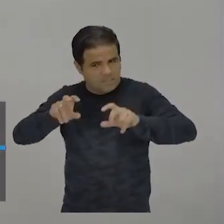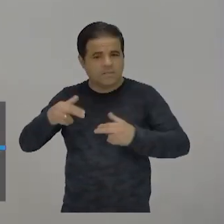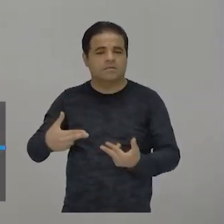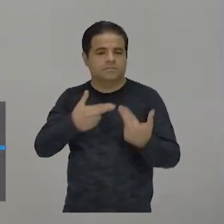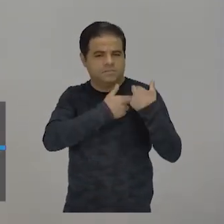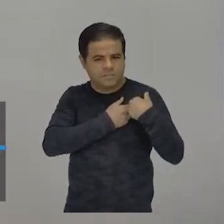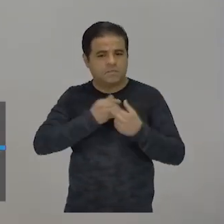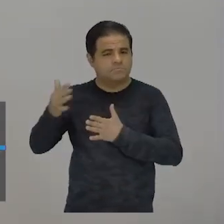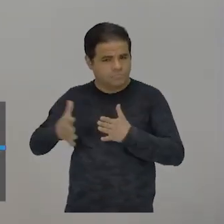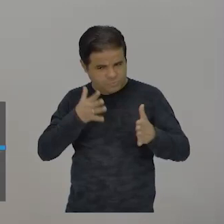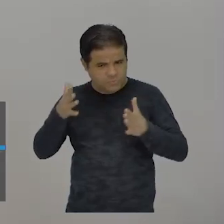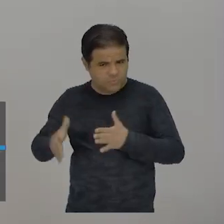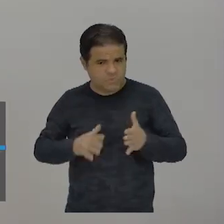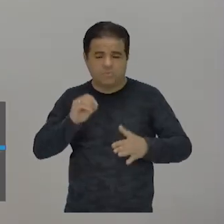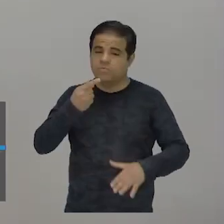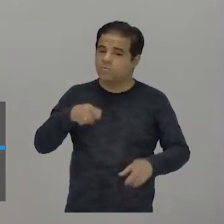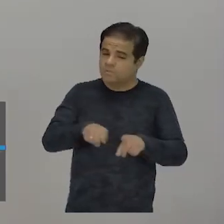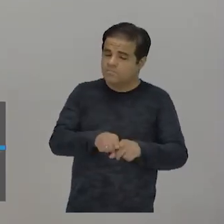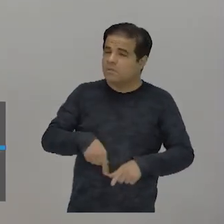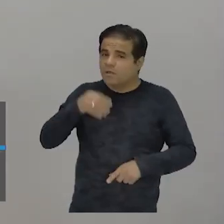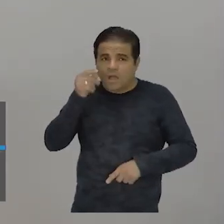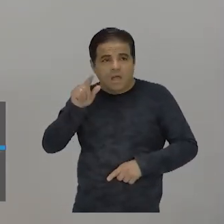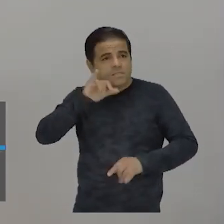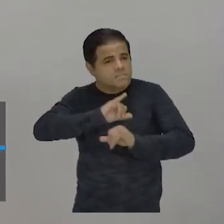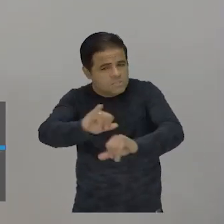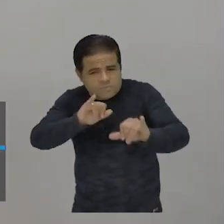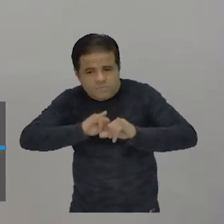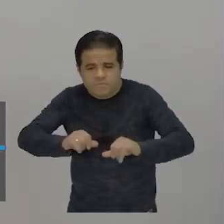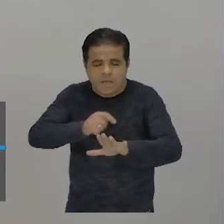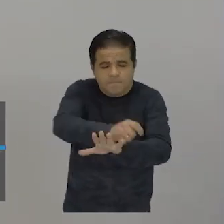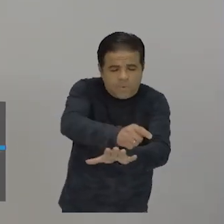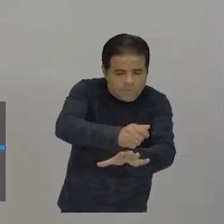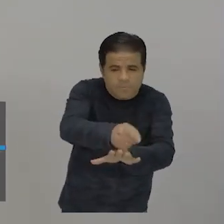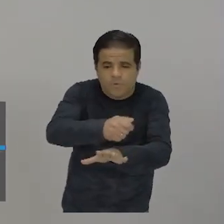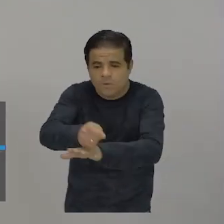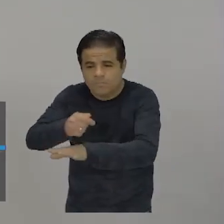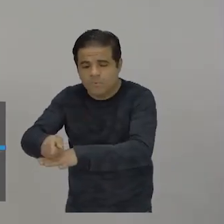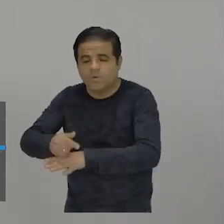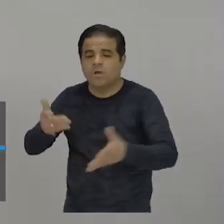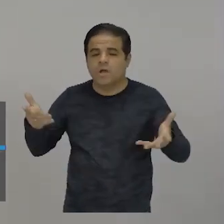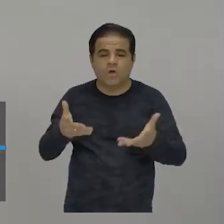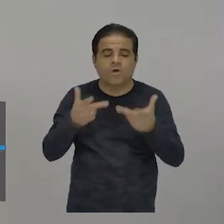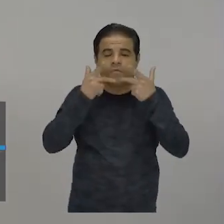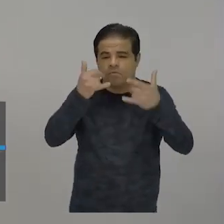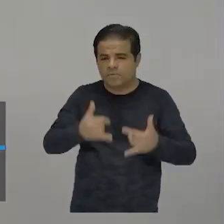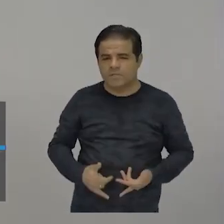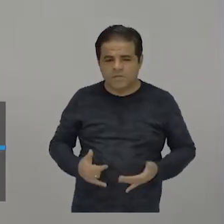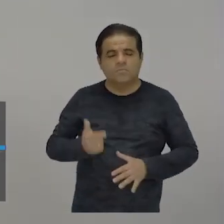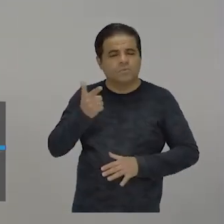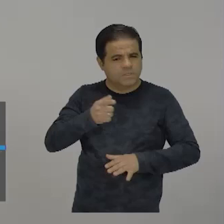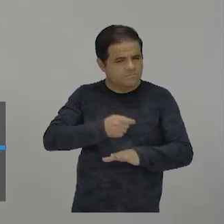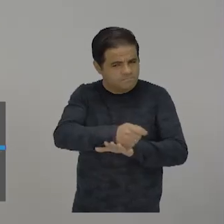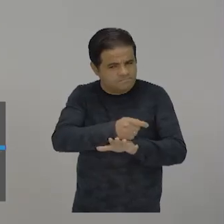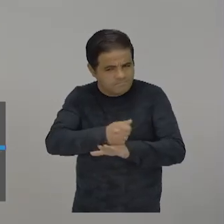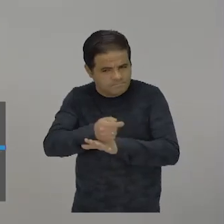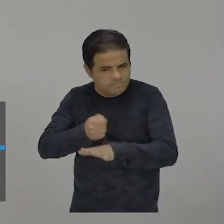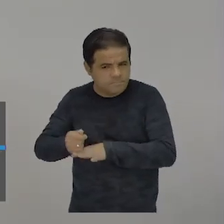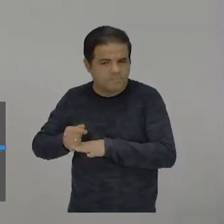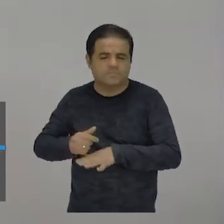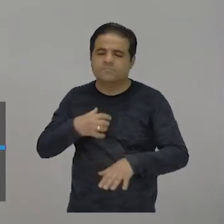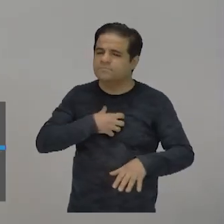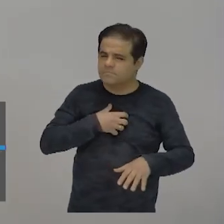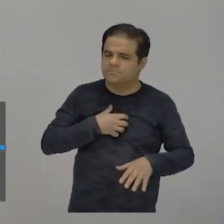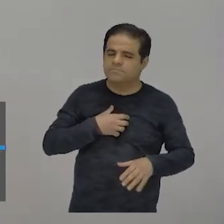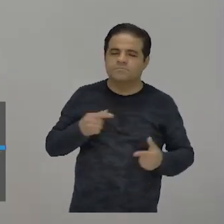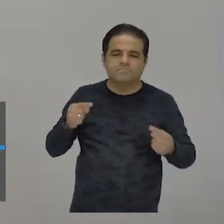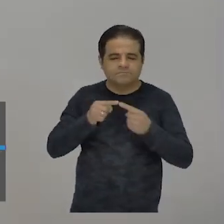de produzir, ou até mesmo estar divulgando, né, fake news, mas agora vamos falar sobre uma fake news, mas no sentido